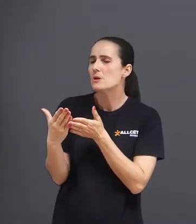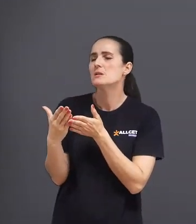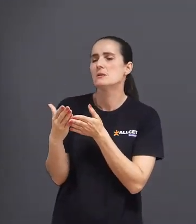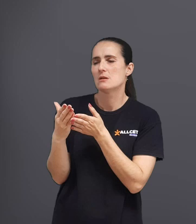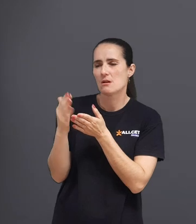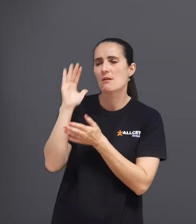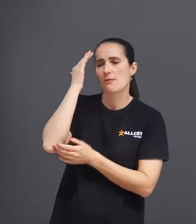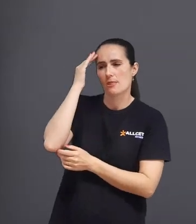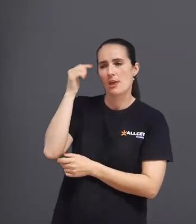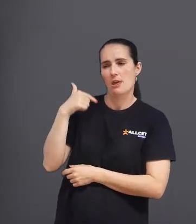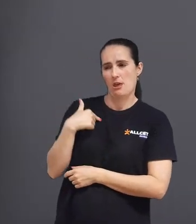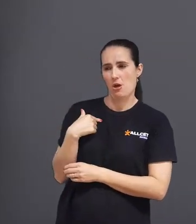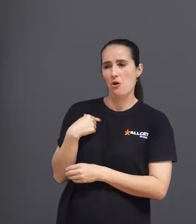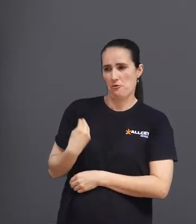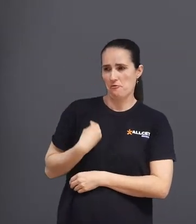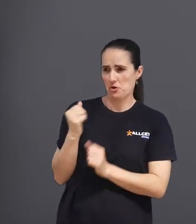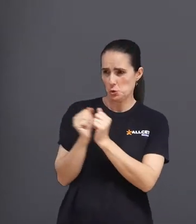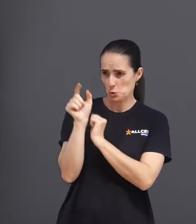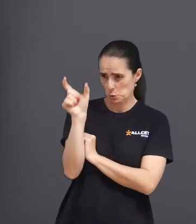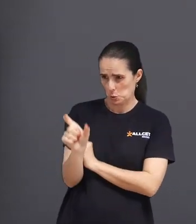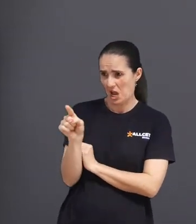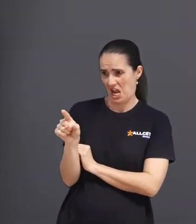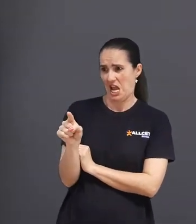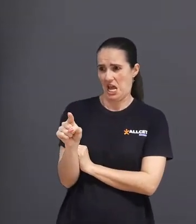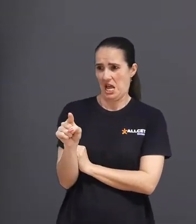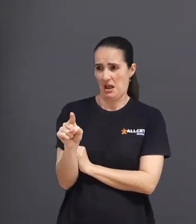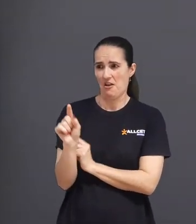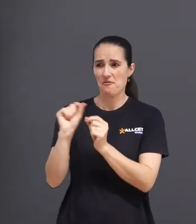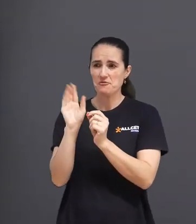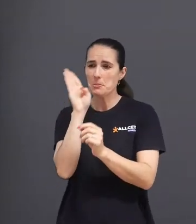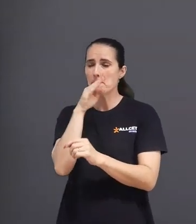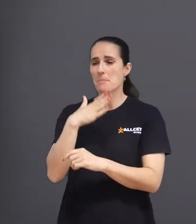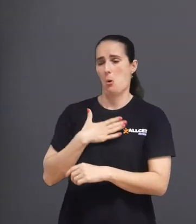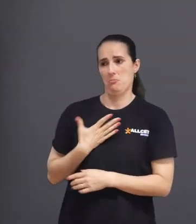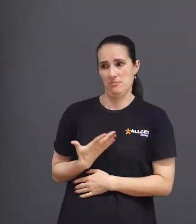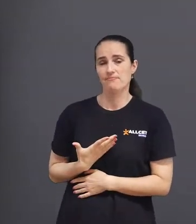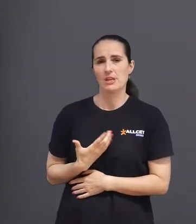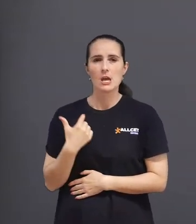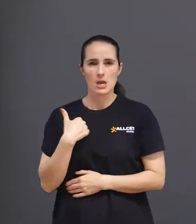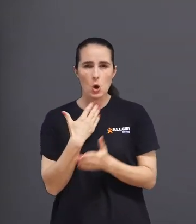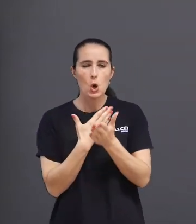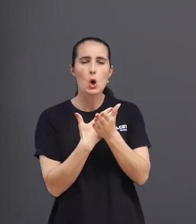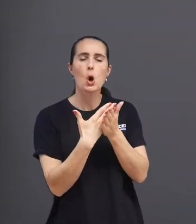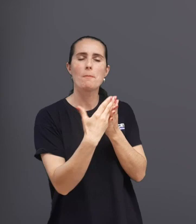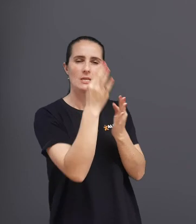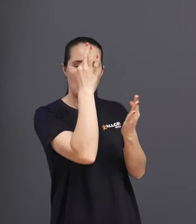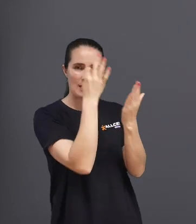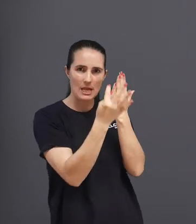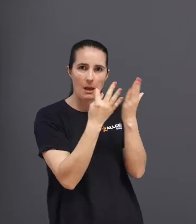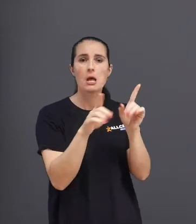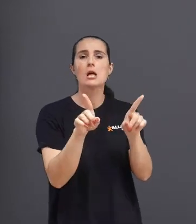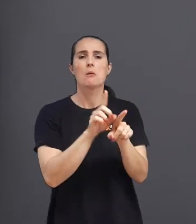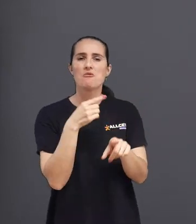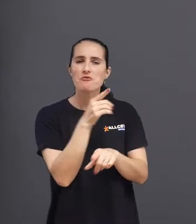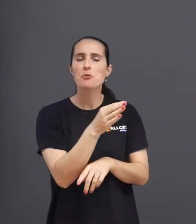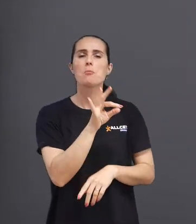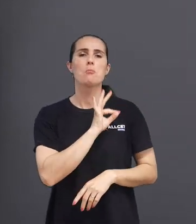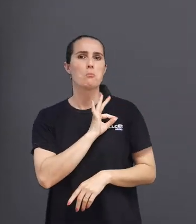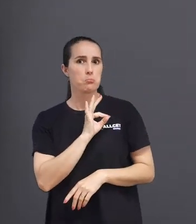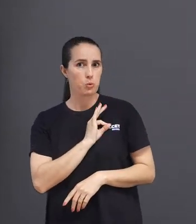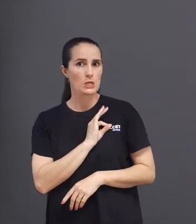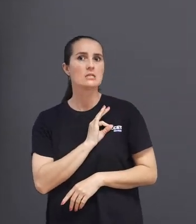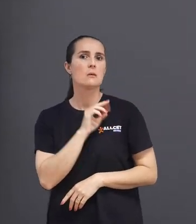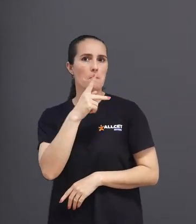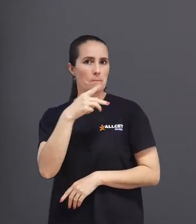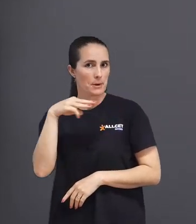embora rápido. Aí foi muito difícil, mas ele veio. E quando eu cheguei foi bem complicado para